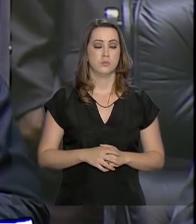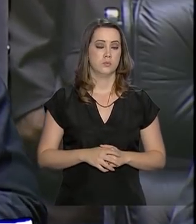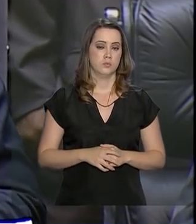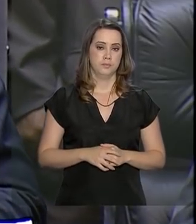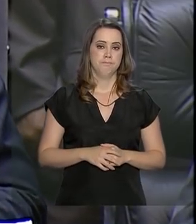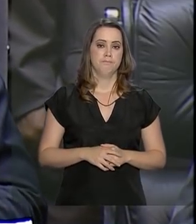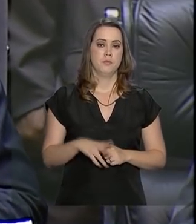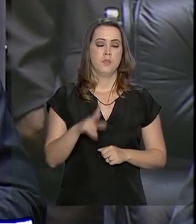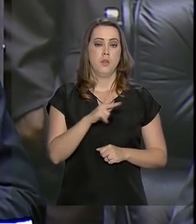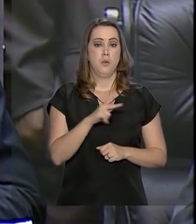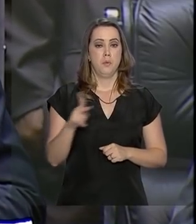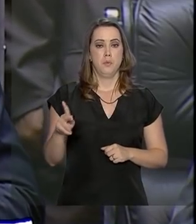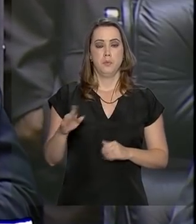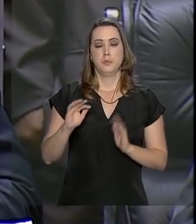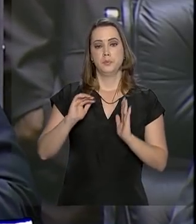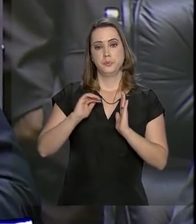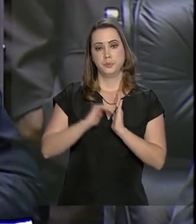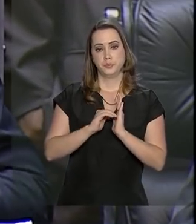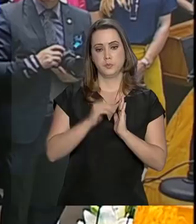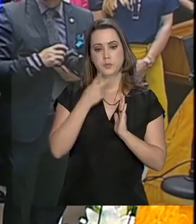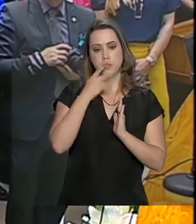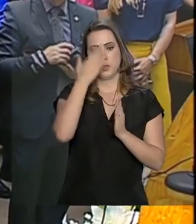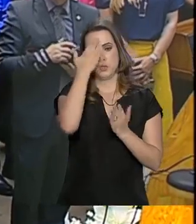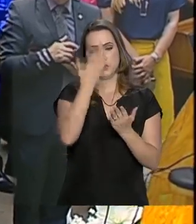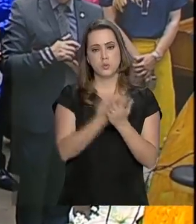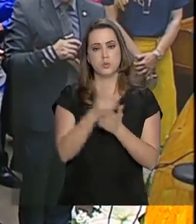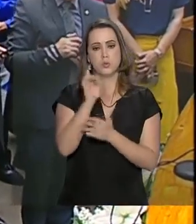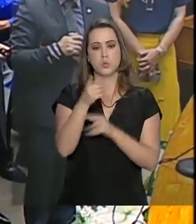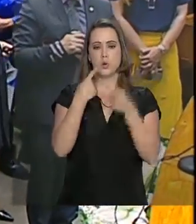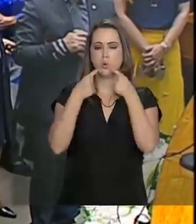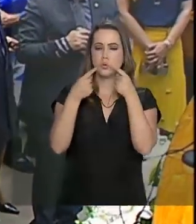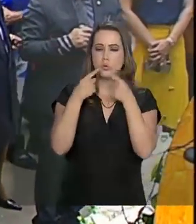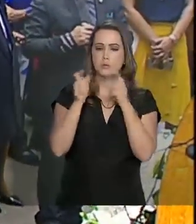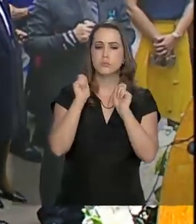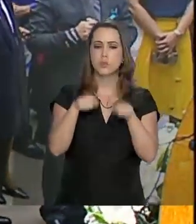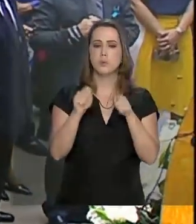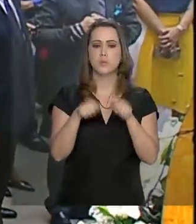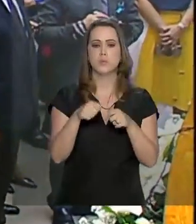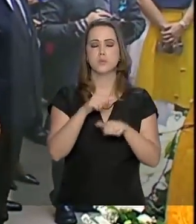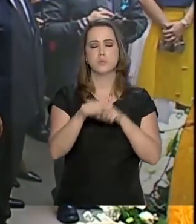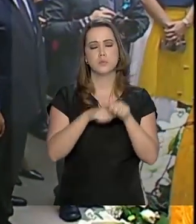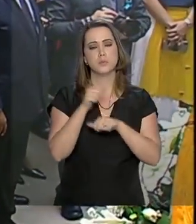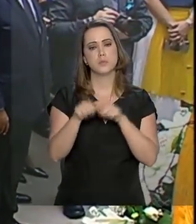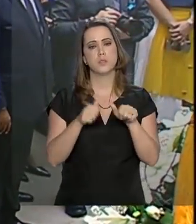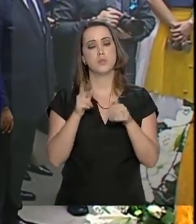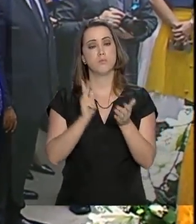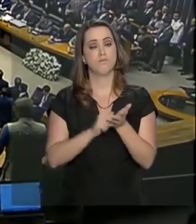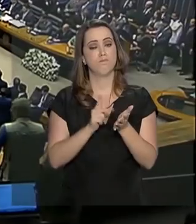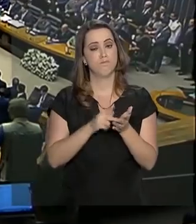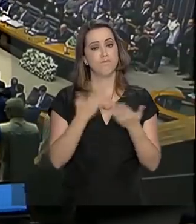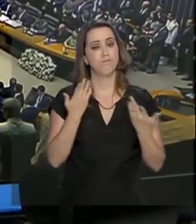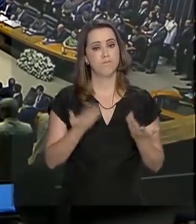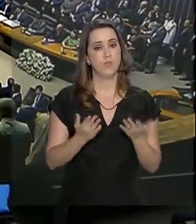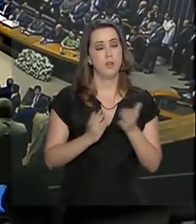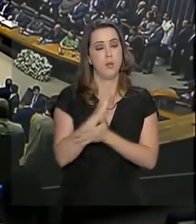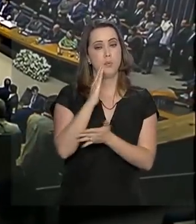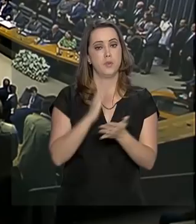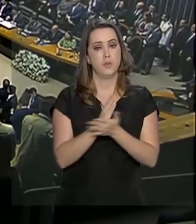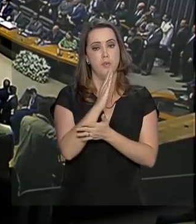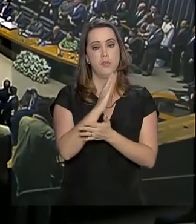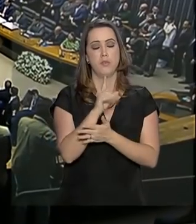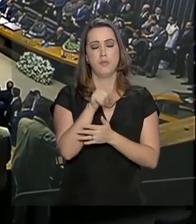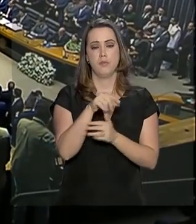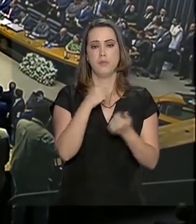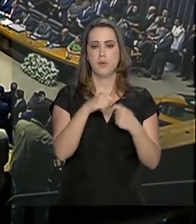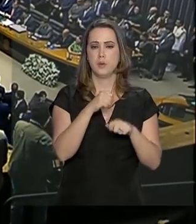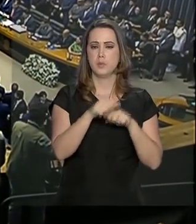Senado, Davi Alcolumbre, acredita que só com um diálogo será possível fazer mudanças e aprovar as grandes